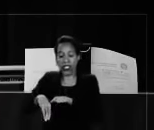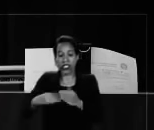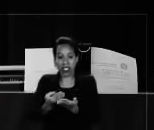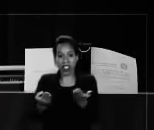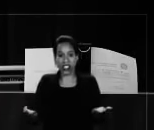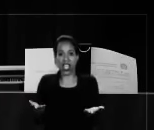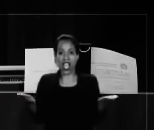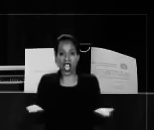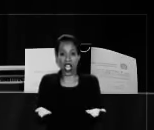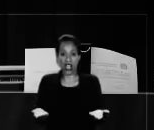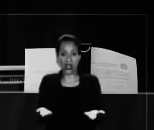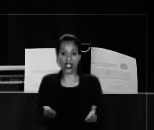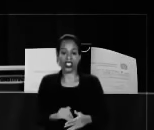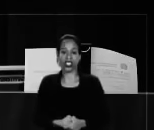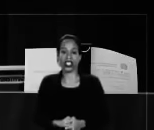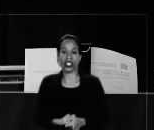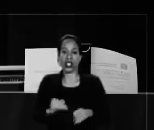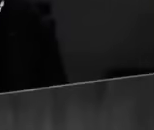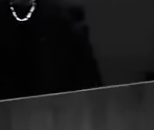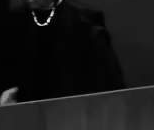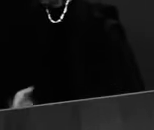sangue do povo brasileiro.